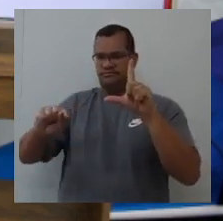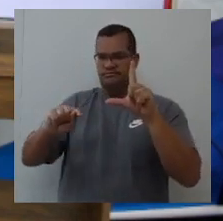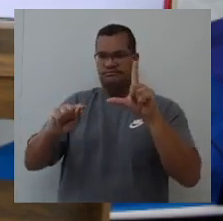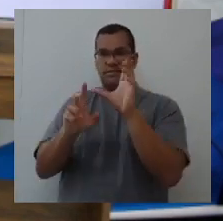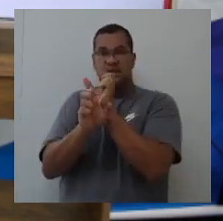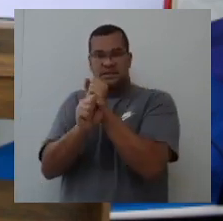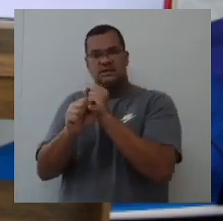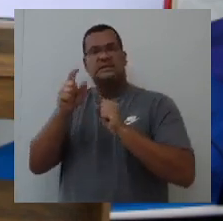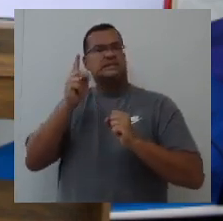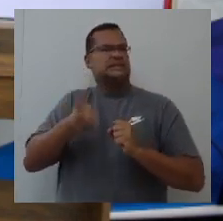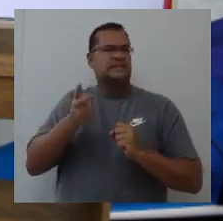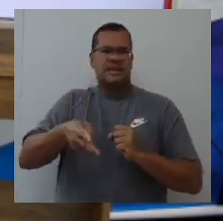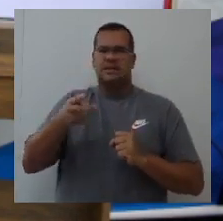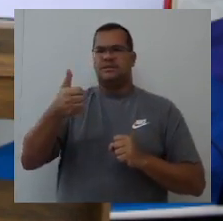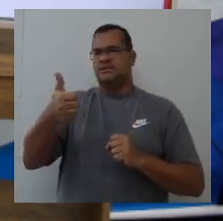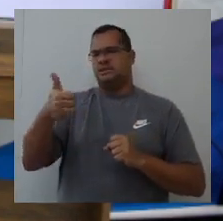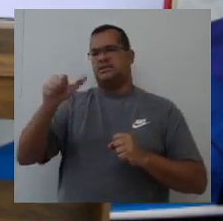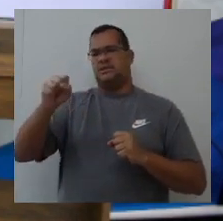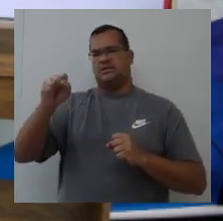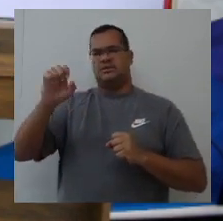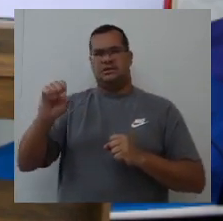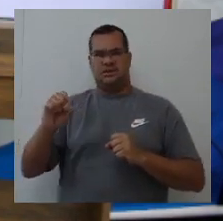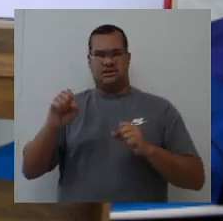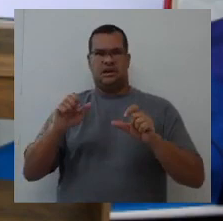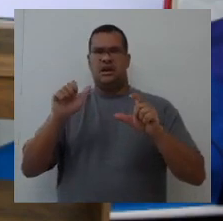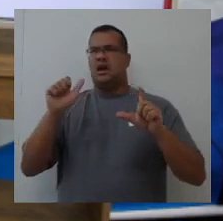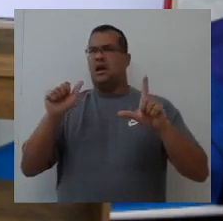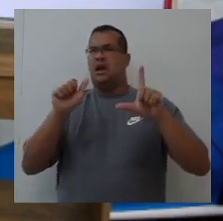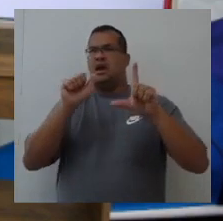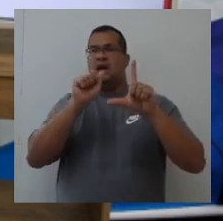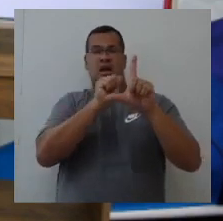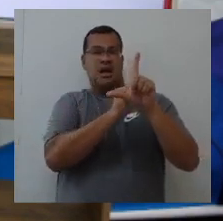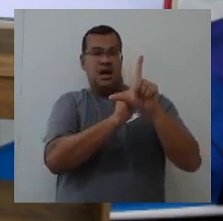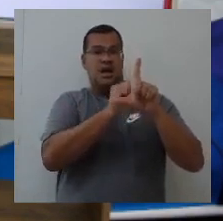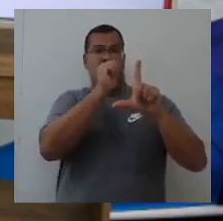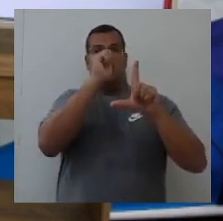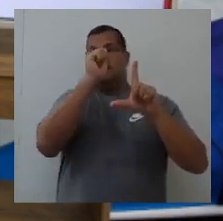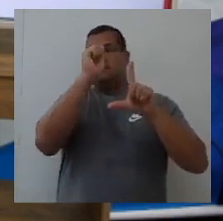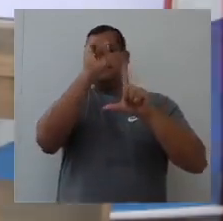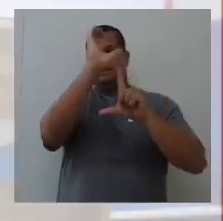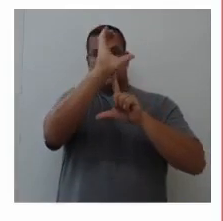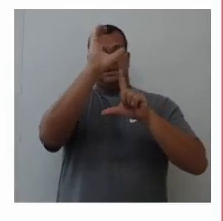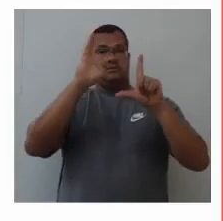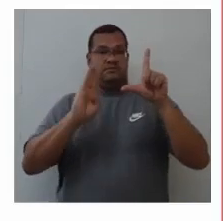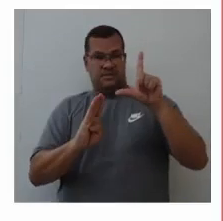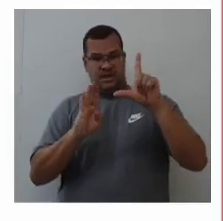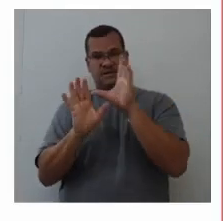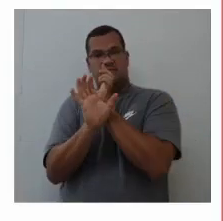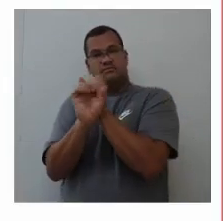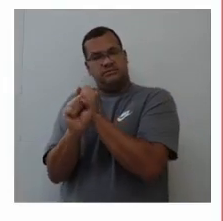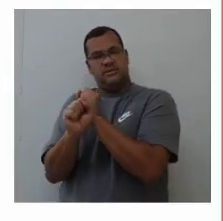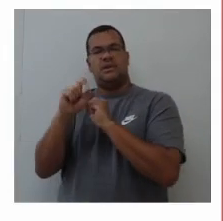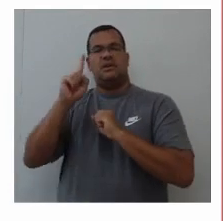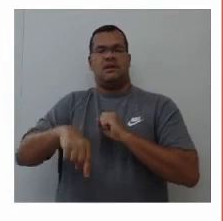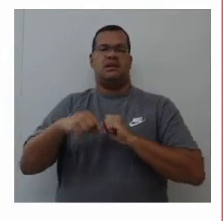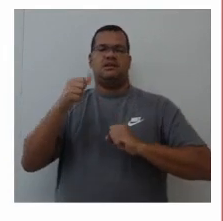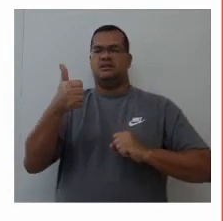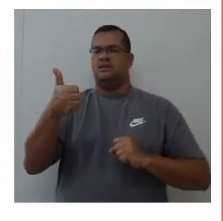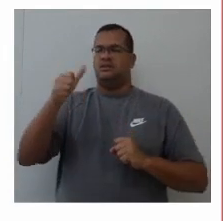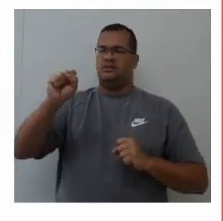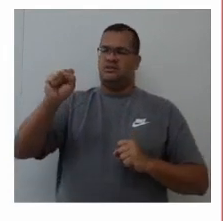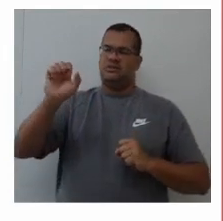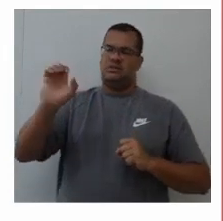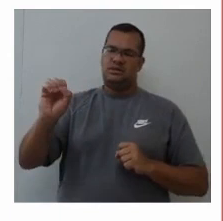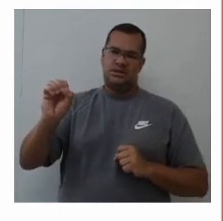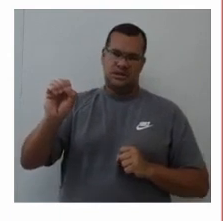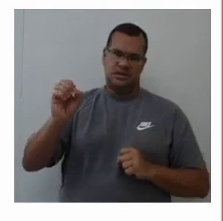graus, tá certo? Então, se eu somar o ângulo A com o ângulo B e o ângulo C, eu vou estar com a medida igual a 180 graus. E o teu professor